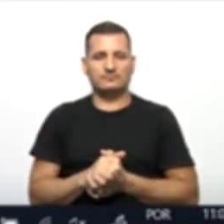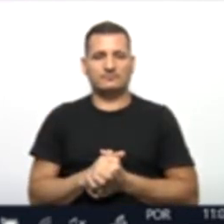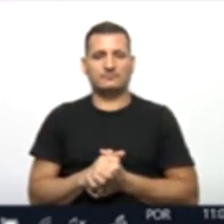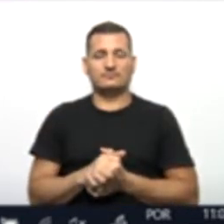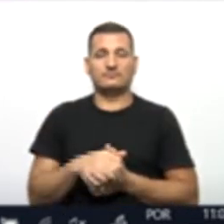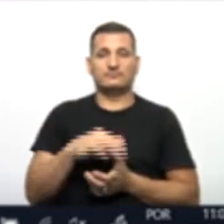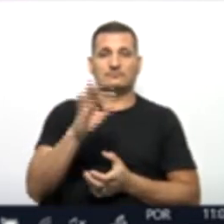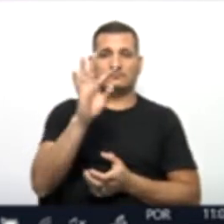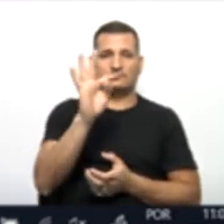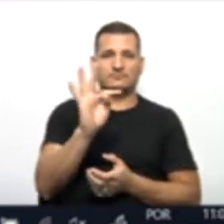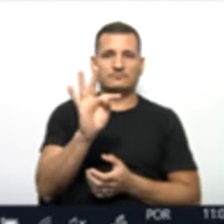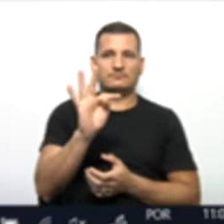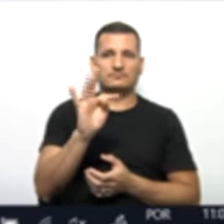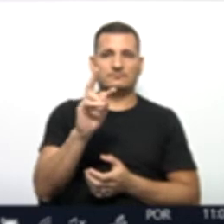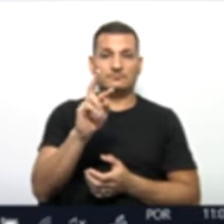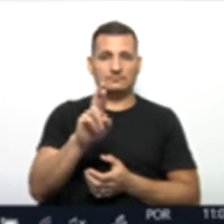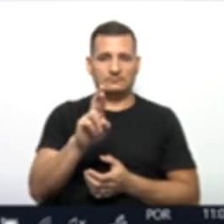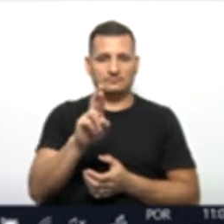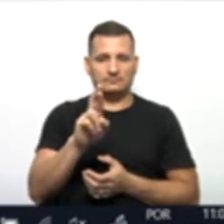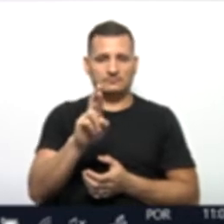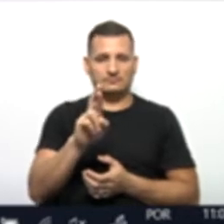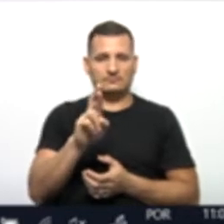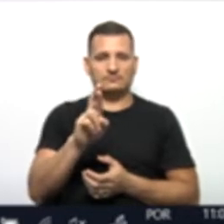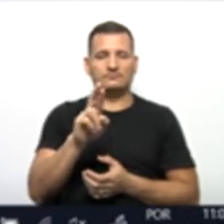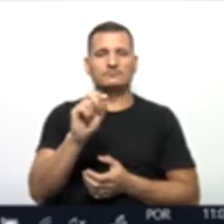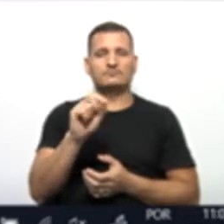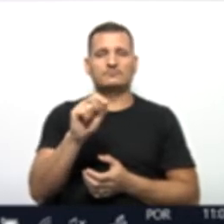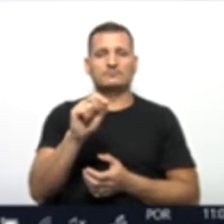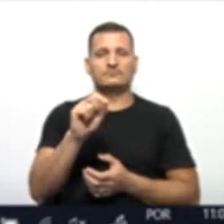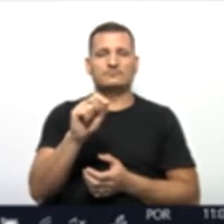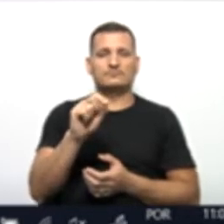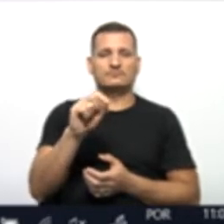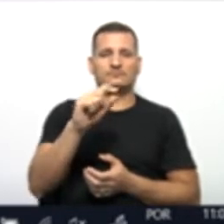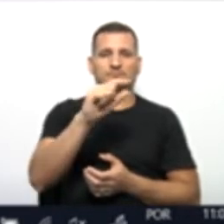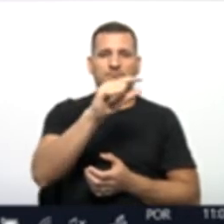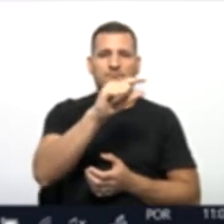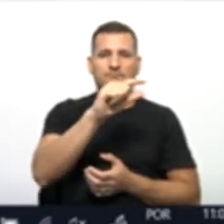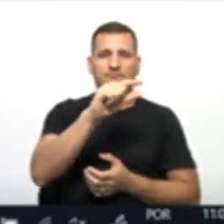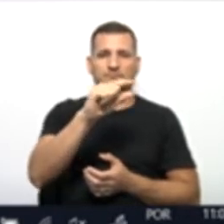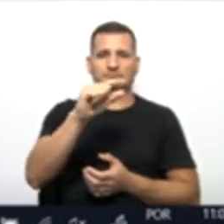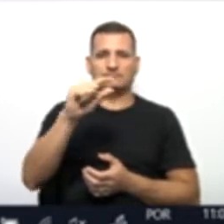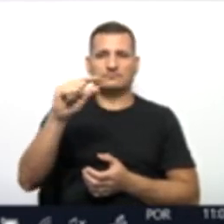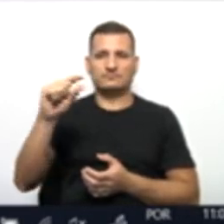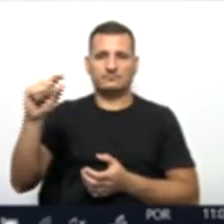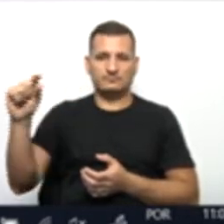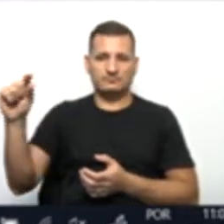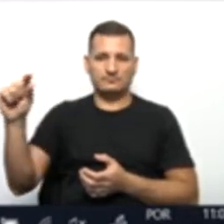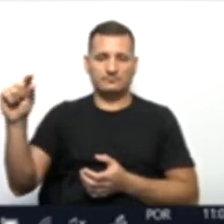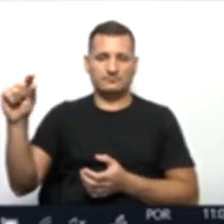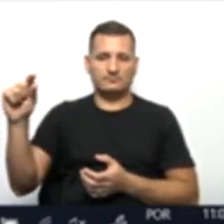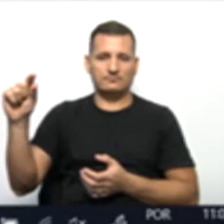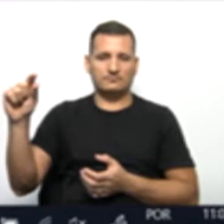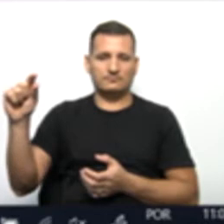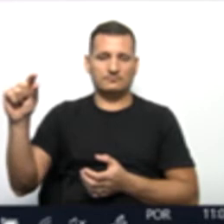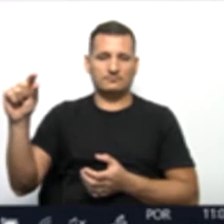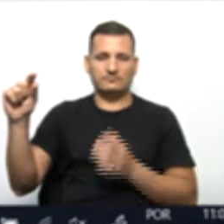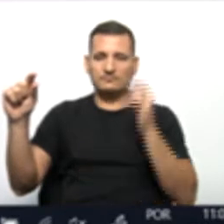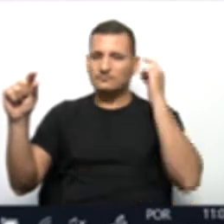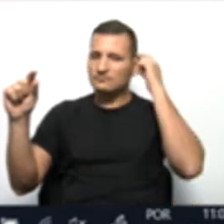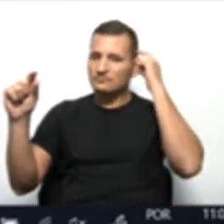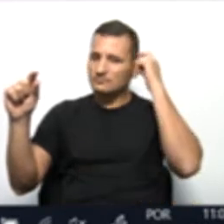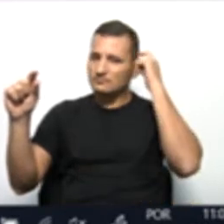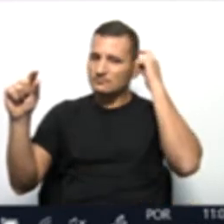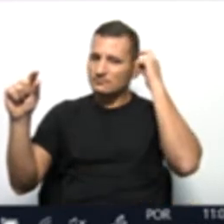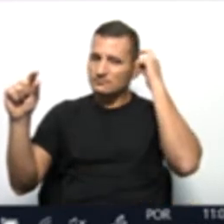tr pessoal estou criando uma linha espero que todos estejam lembrando ainda do que eu tô falando em linha